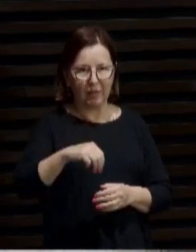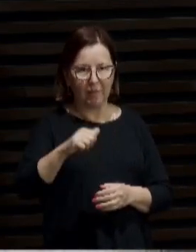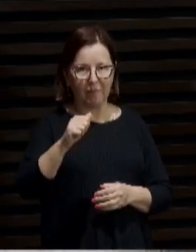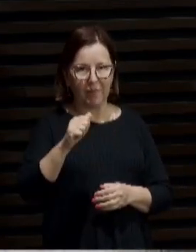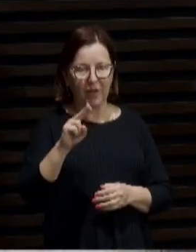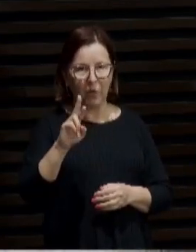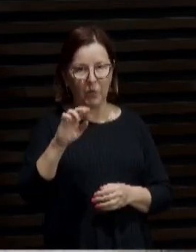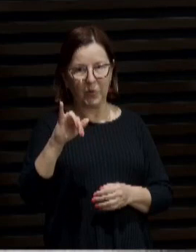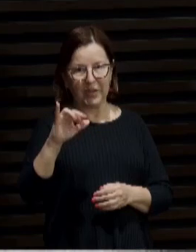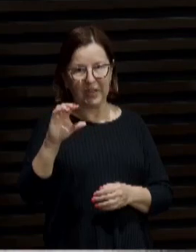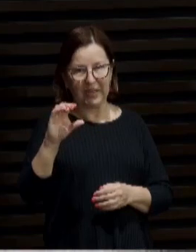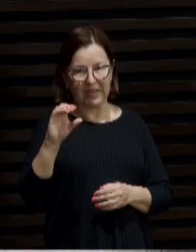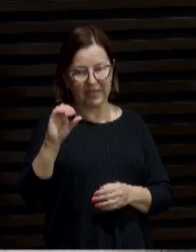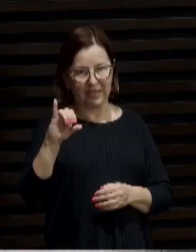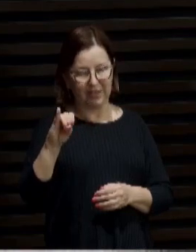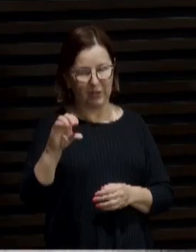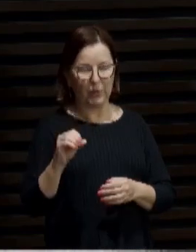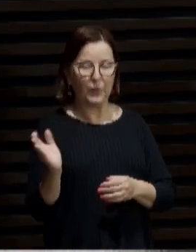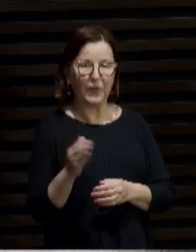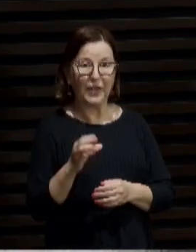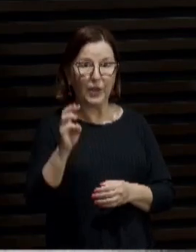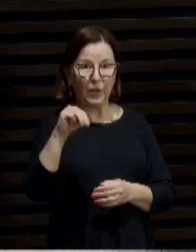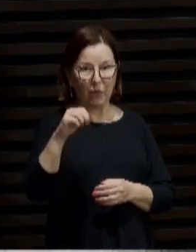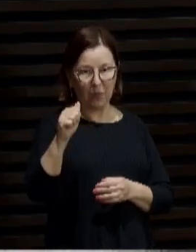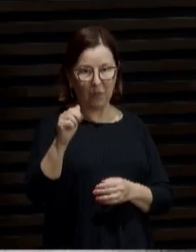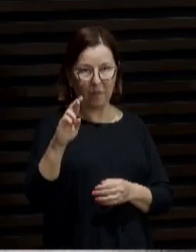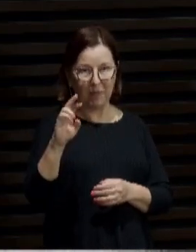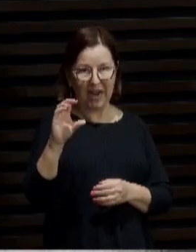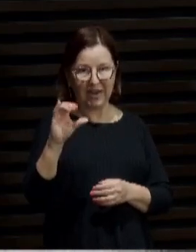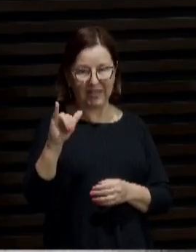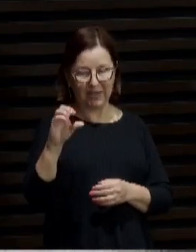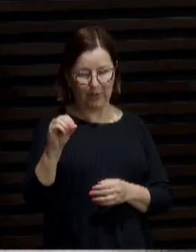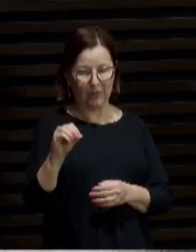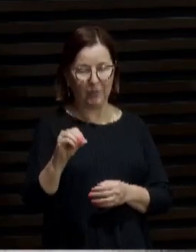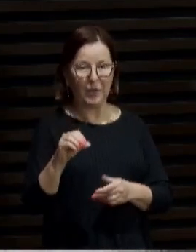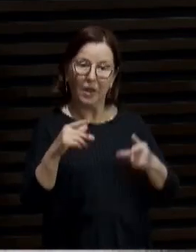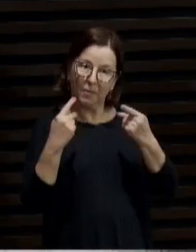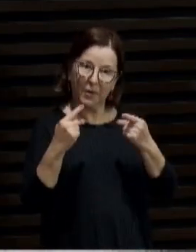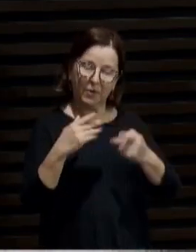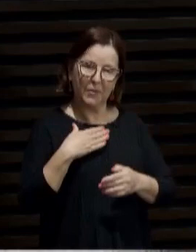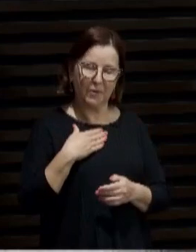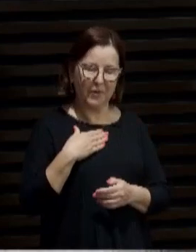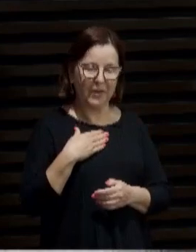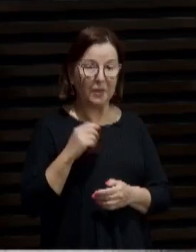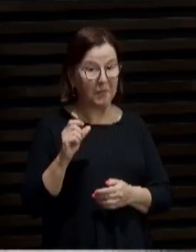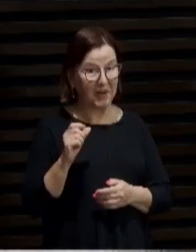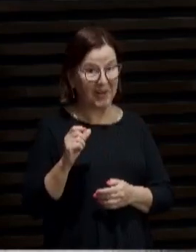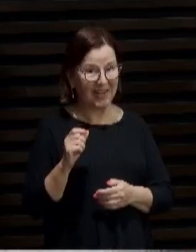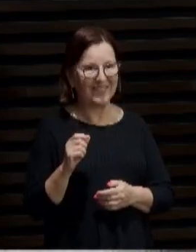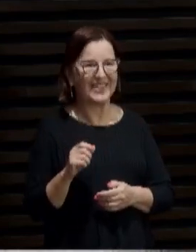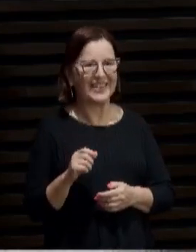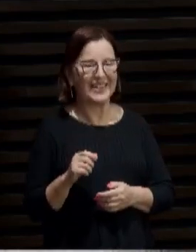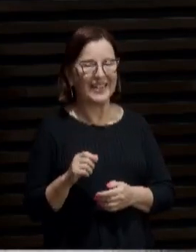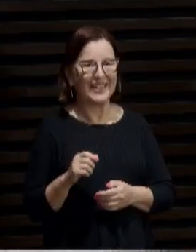levou uma palavra, o meu outro primo também, que é pastor, também trouxe uma palavra. E aí foram palavras que confirmaram ainda mais